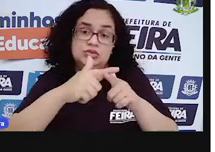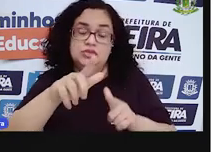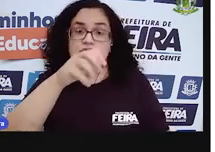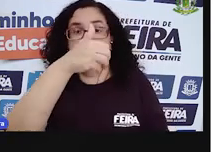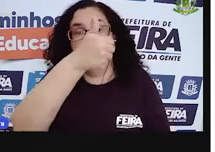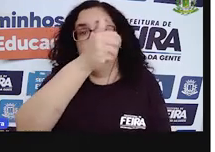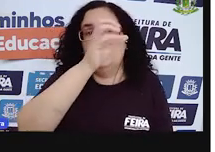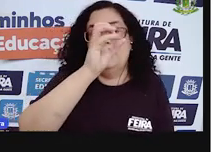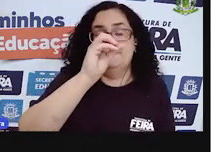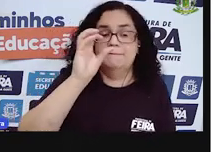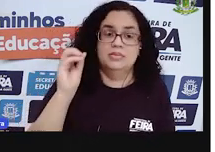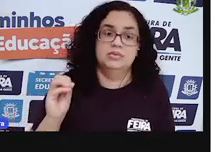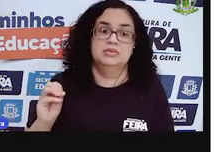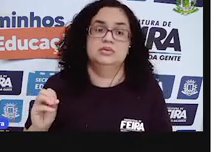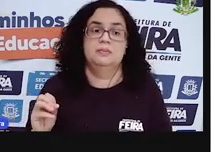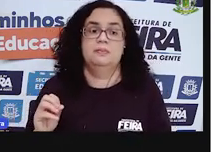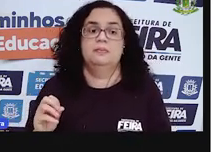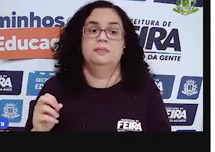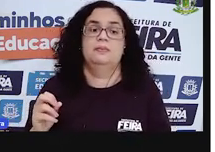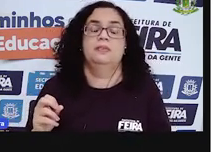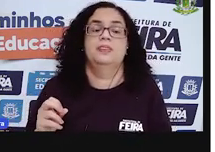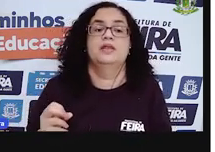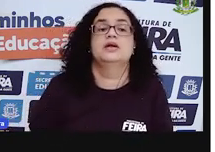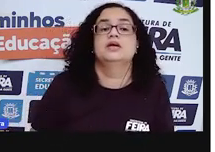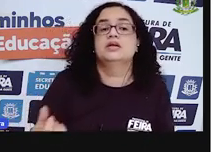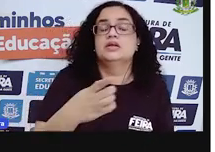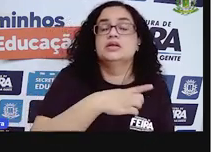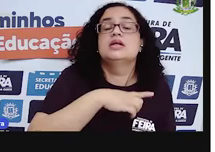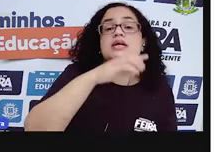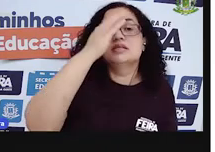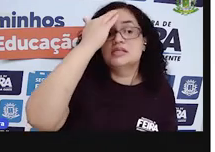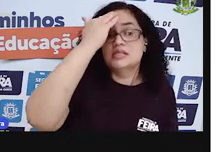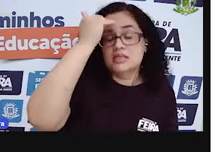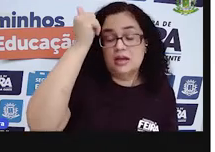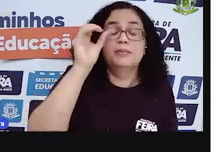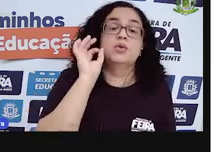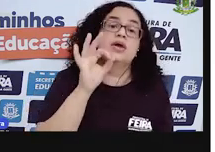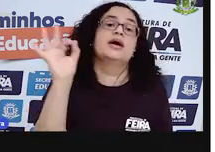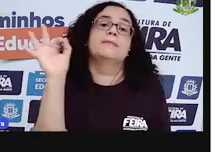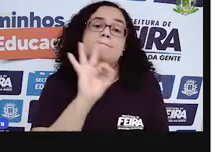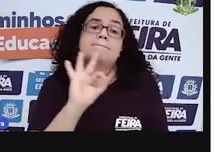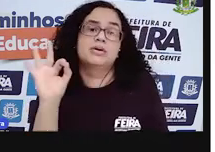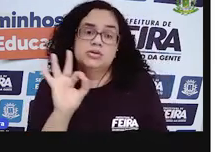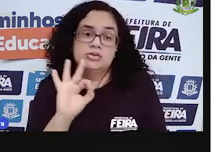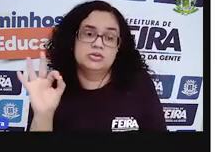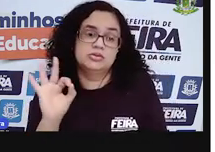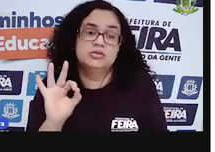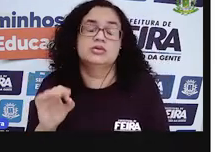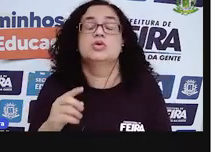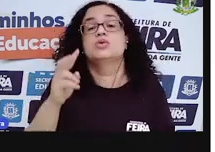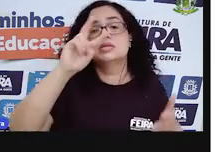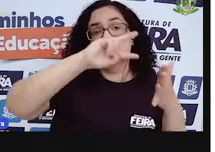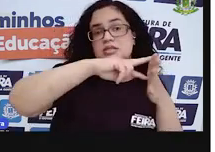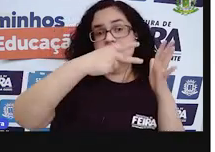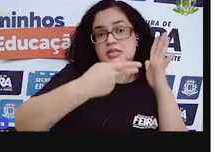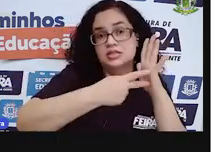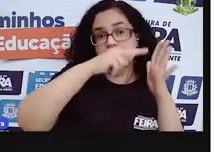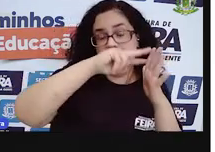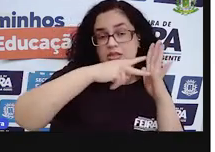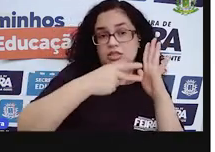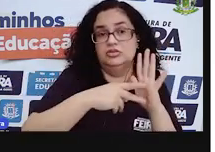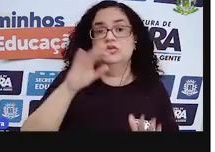por 100 e pronto então a gente sabe o que é porcentagem e a gente sabe o que